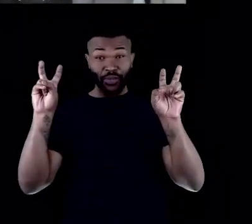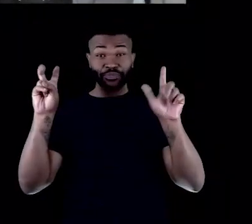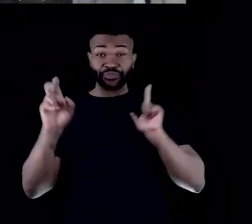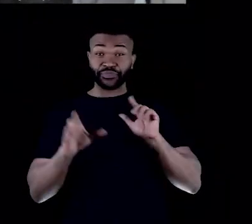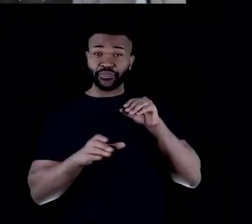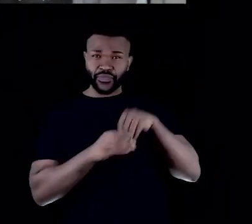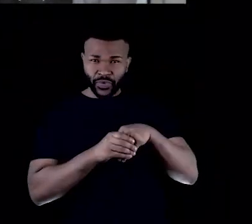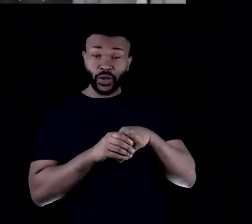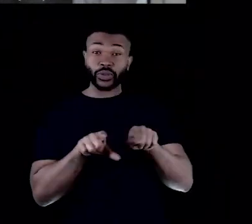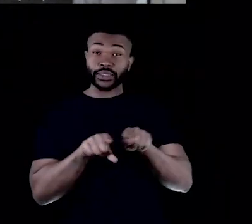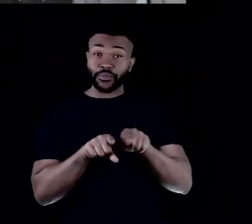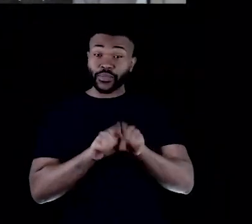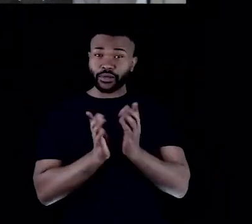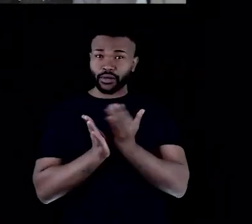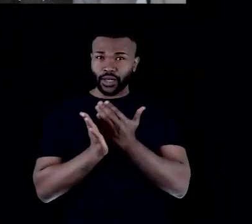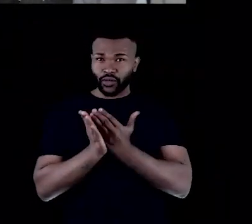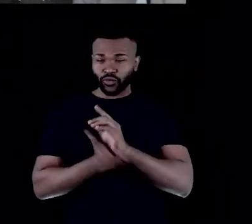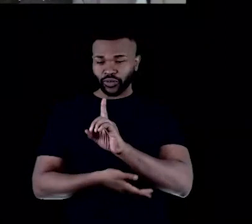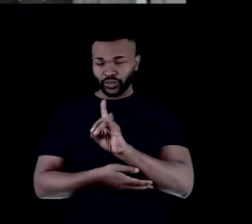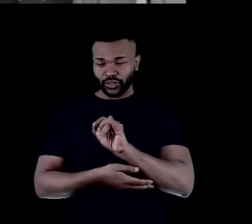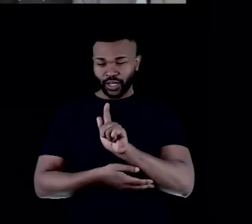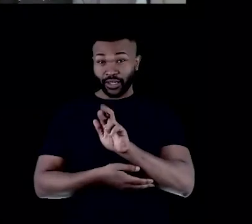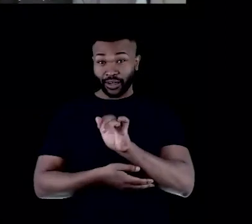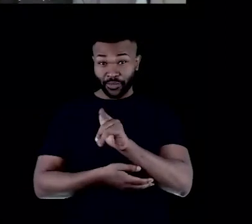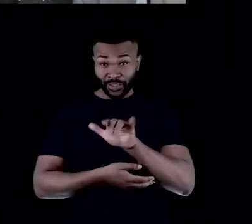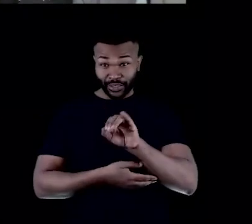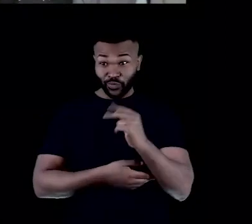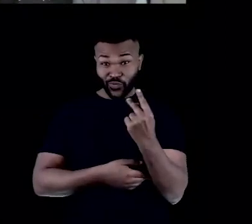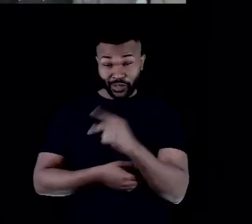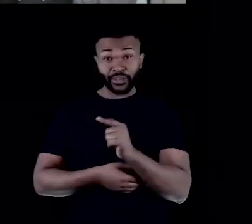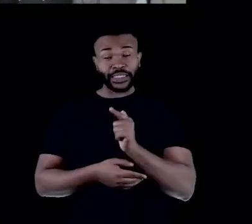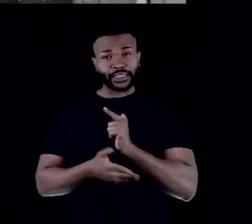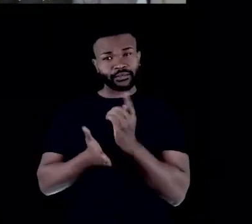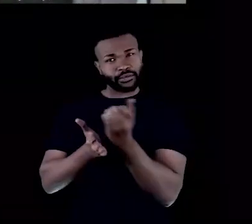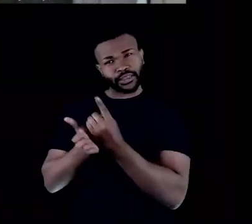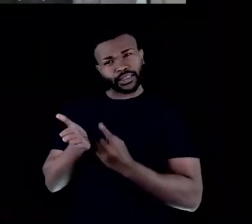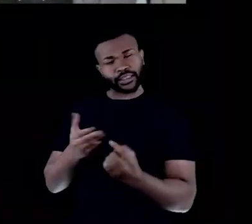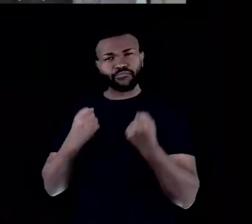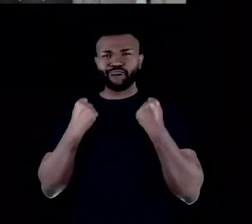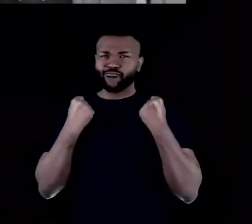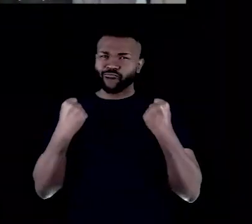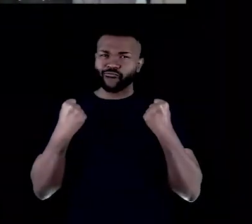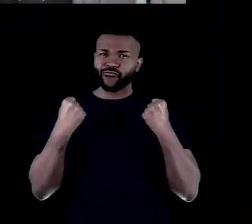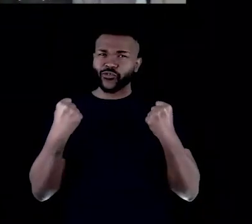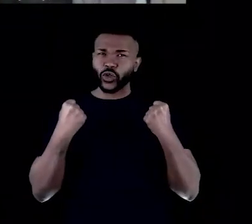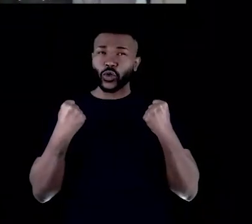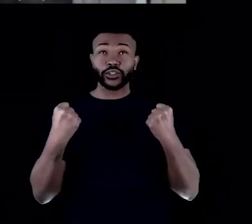dentro disso. E a própria diagramação do livro, como eu tenho esse pé no design forte,